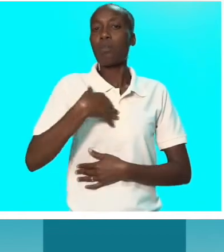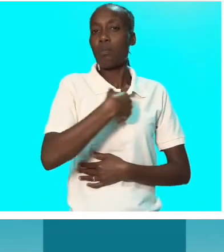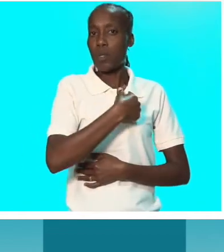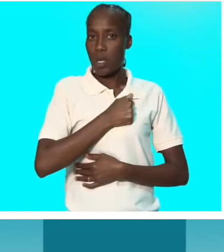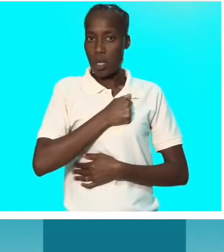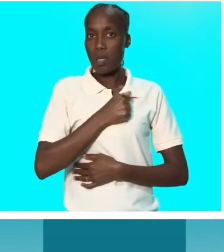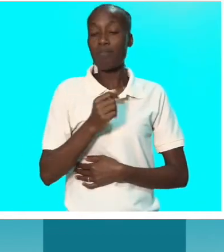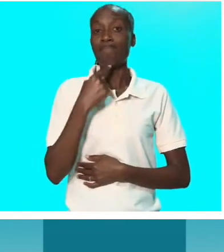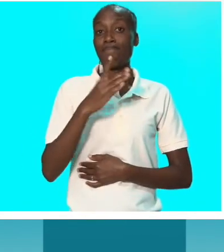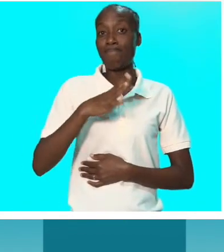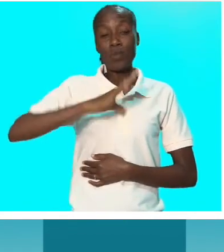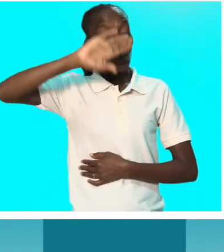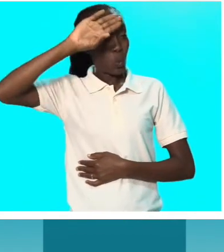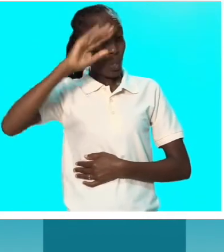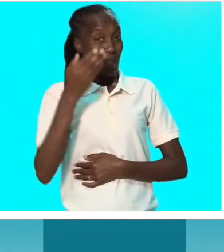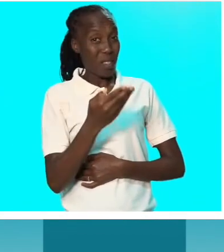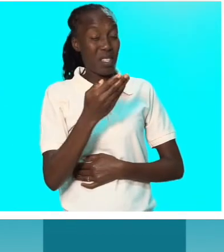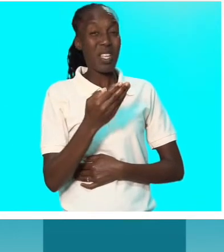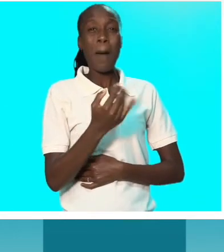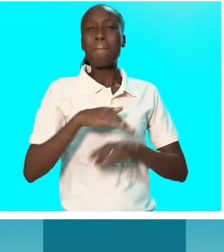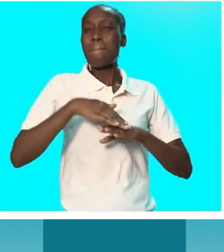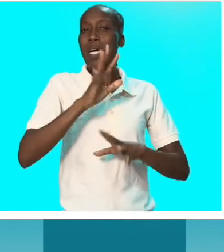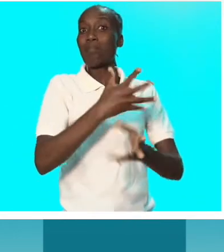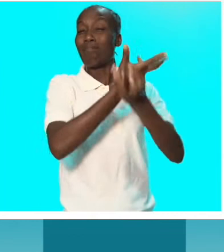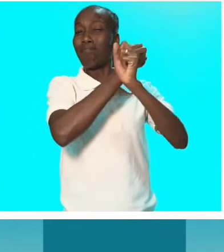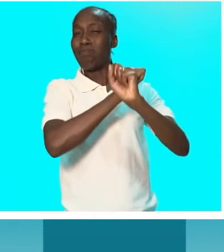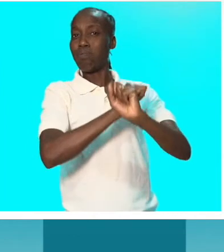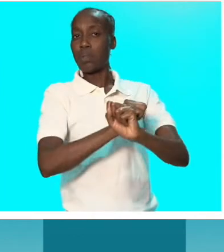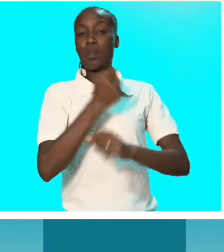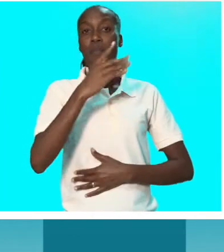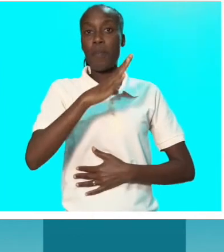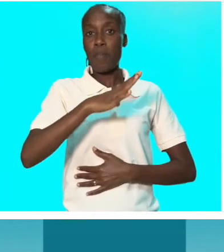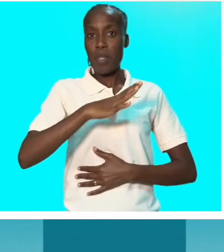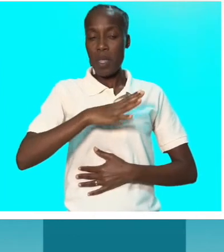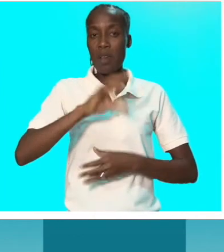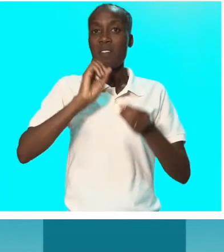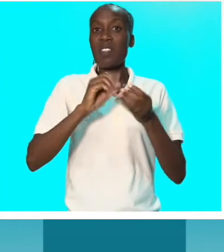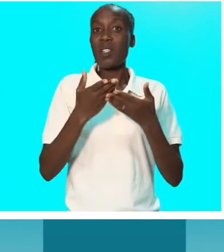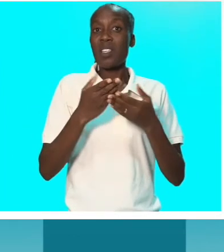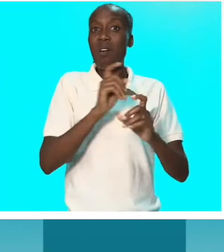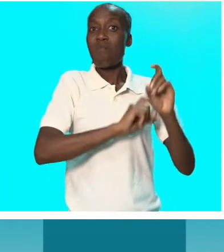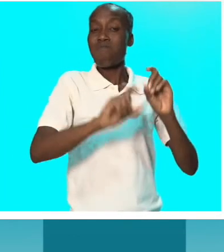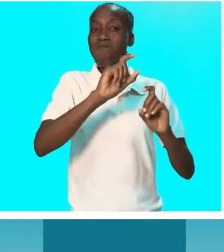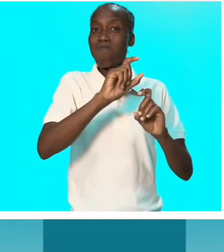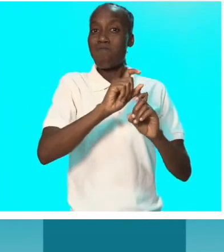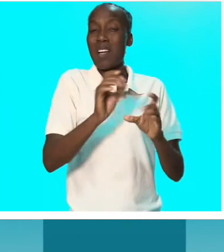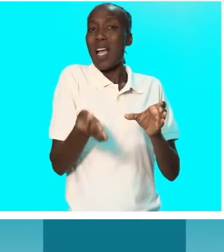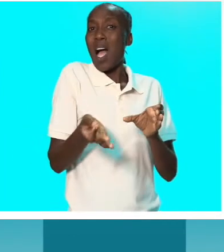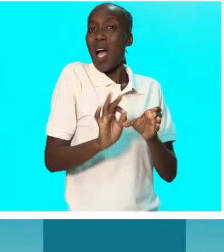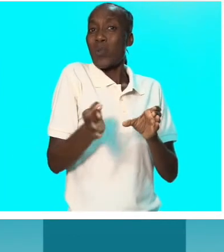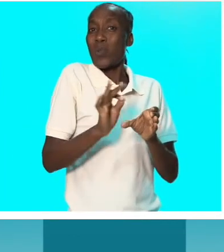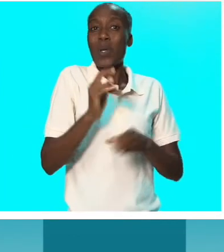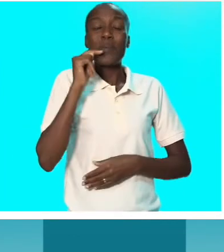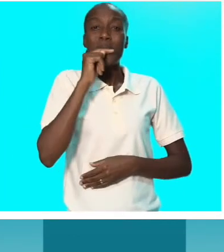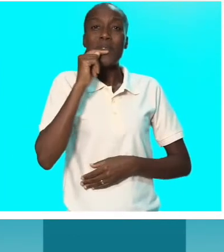e mortalidade. Diabetes é uma doença muito perigosa, caracterizada pelo aumento dos níveis